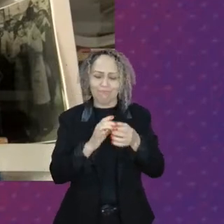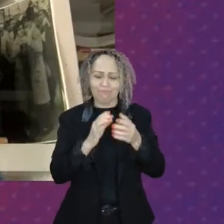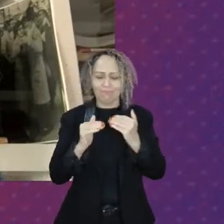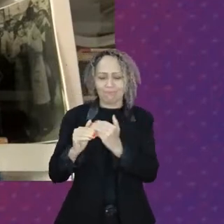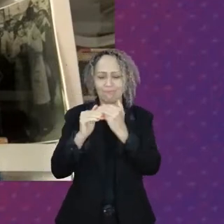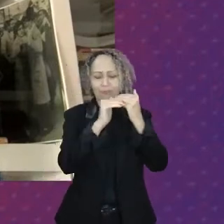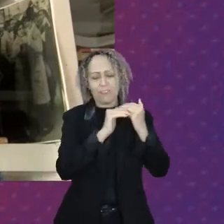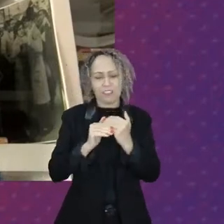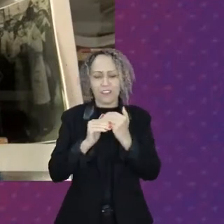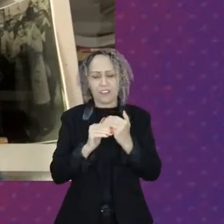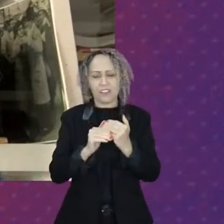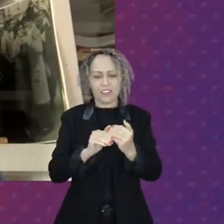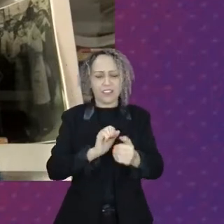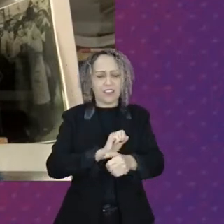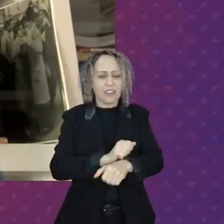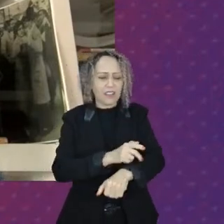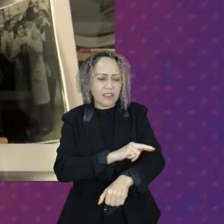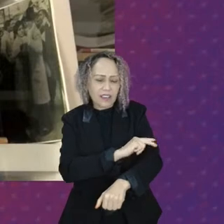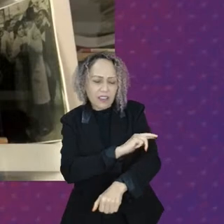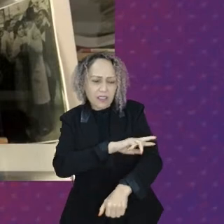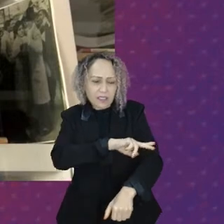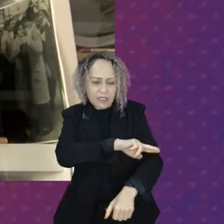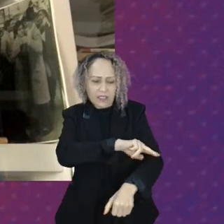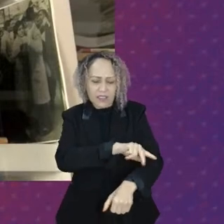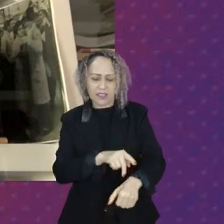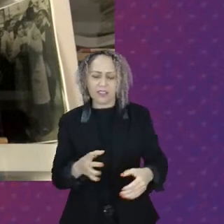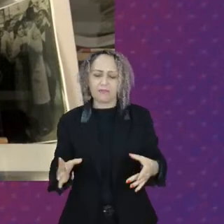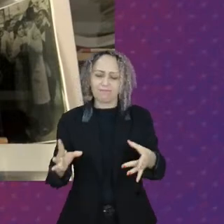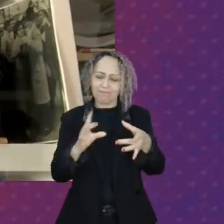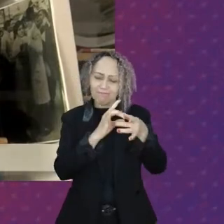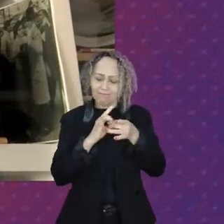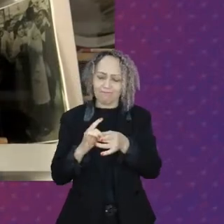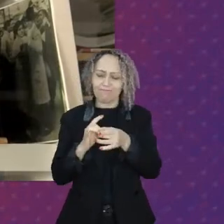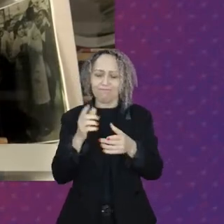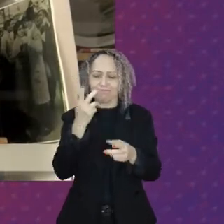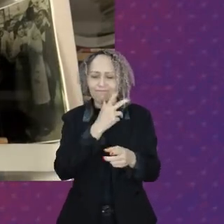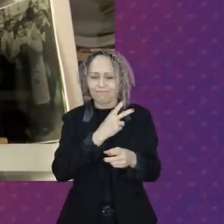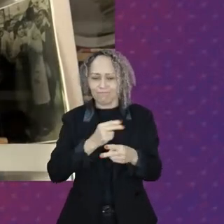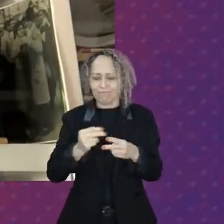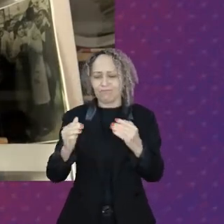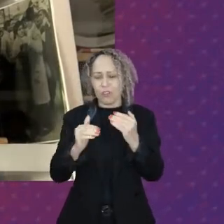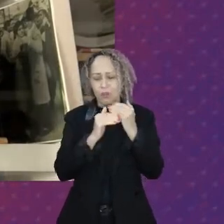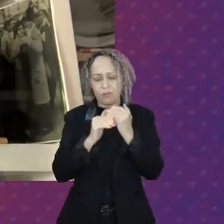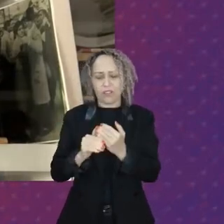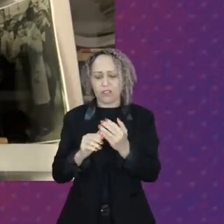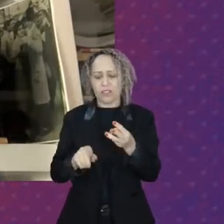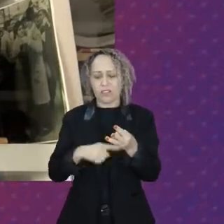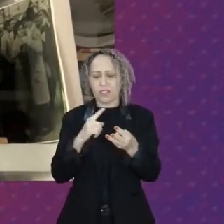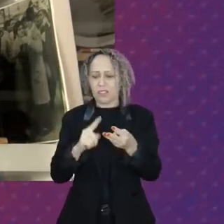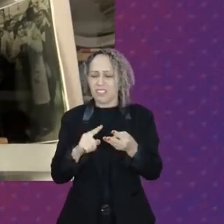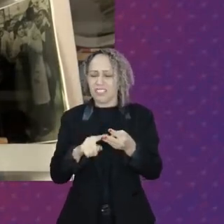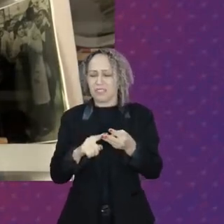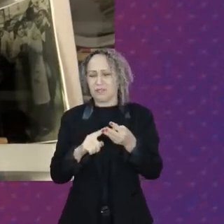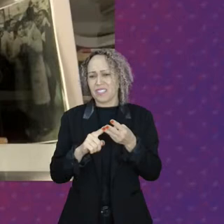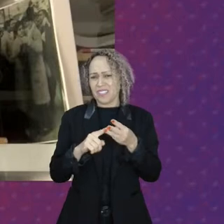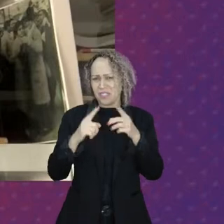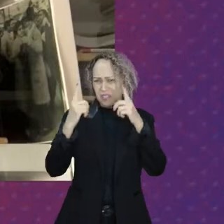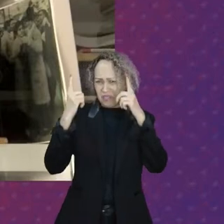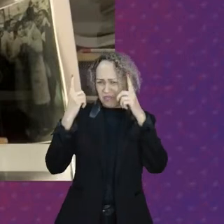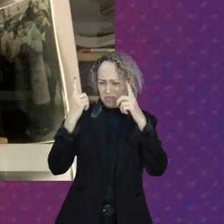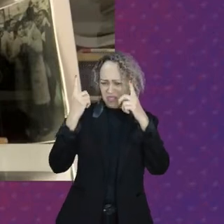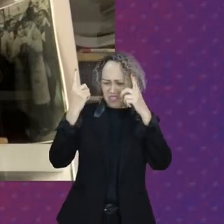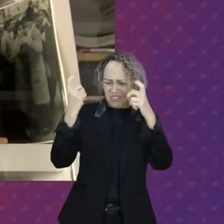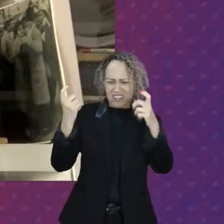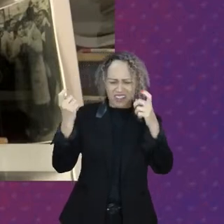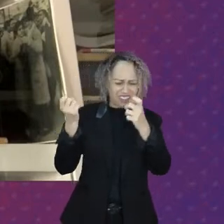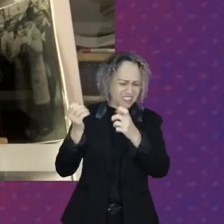por orientação sexual e, sobretudo, para pôr fim na exploração, na injustiça em relação